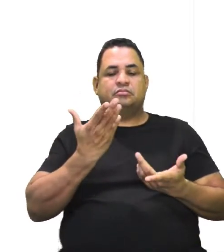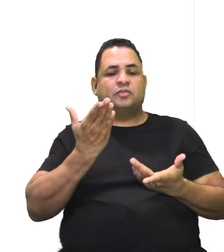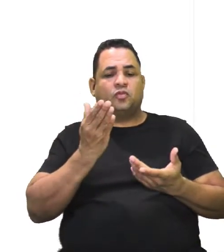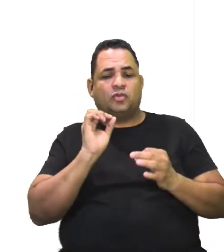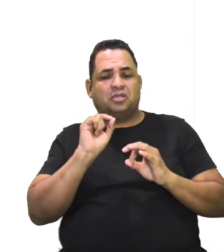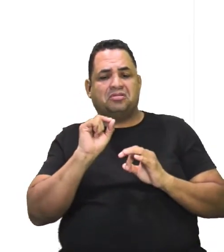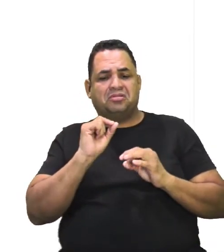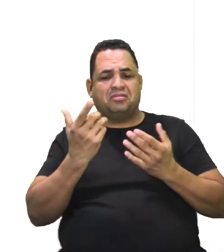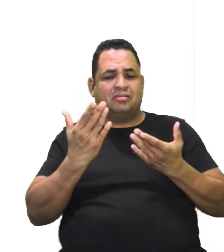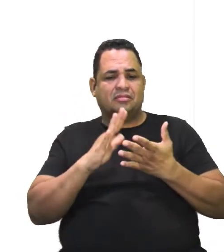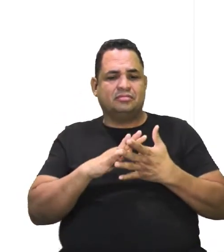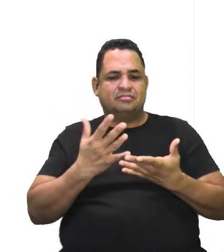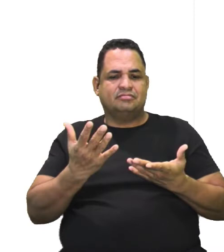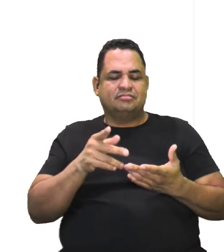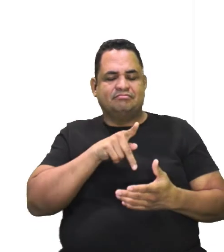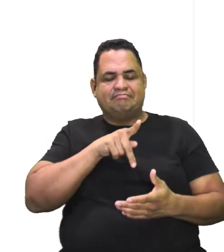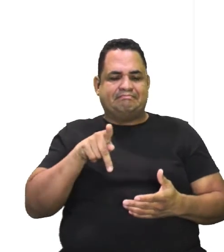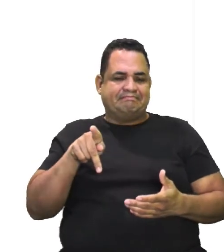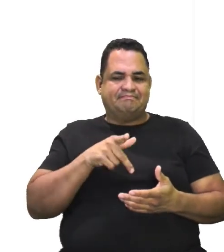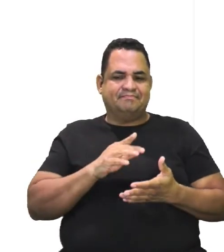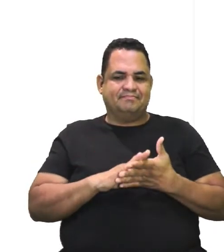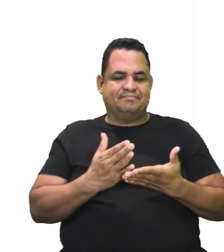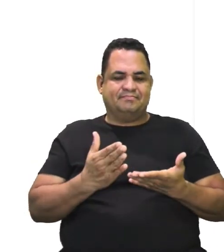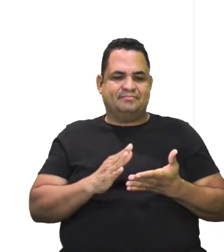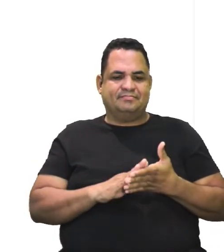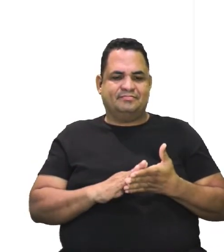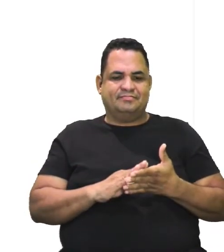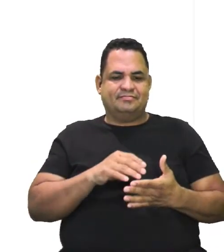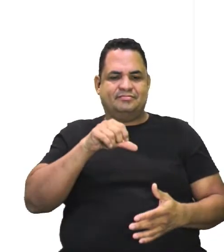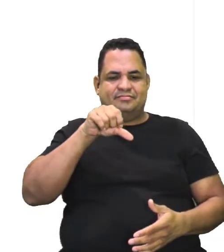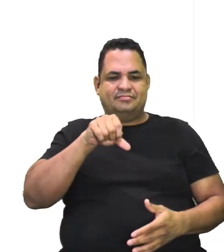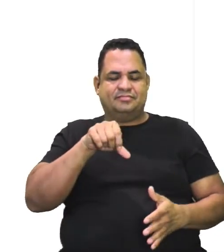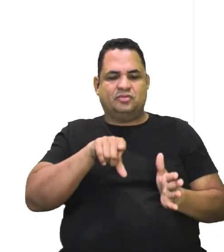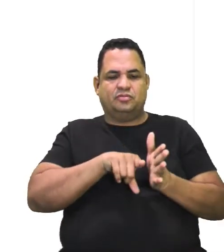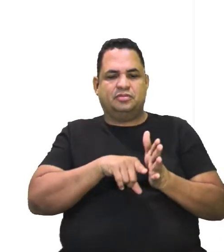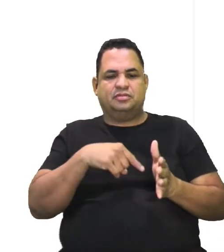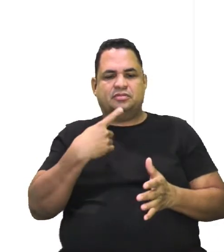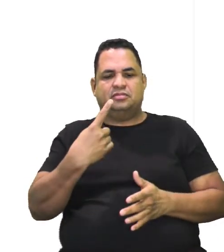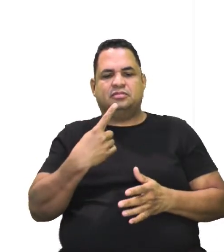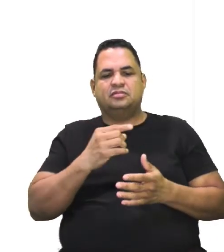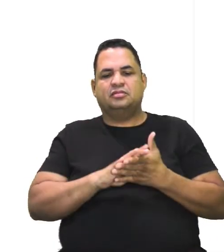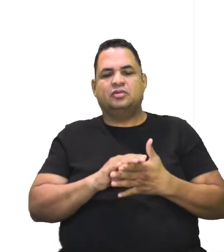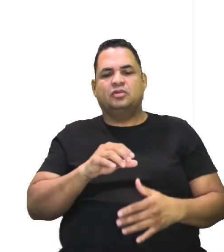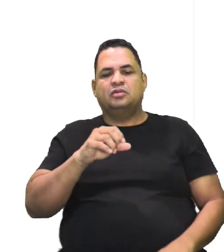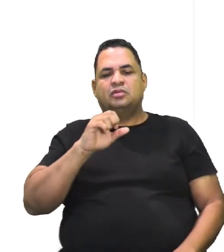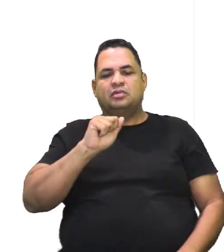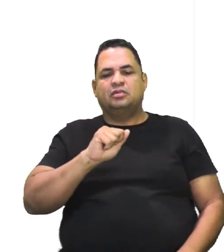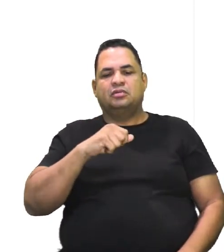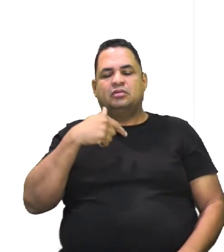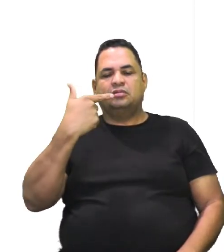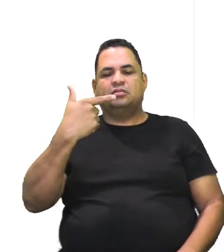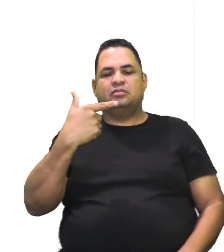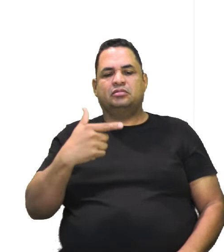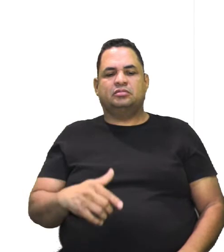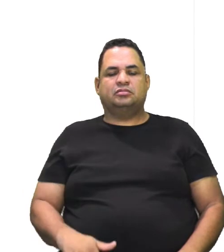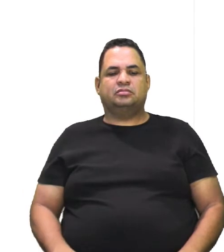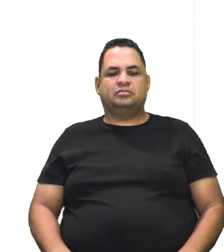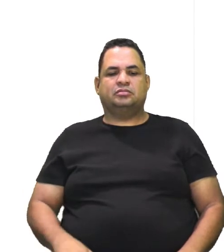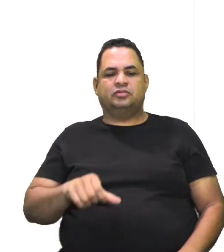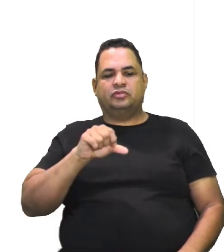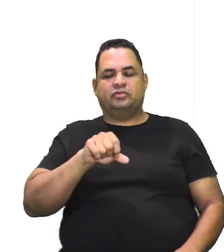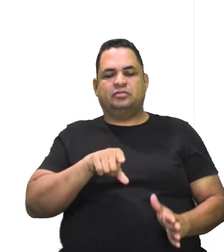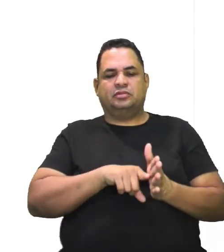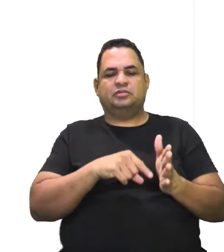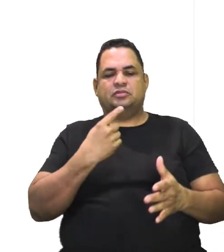que isso, professores? Vamos lá? 9 menos 1 é igual a A ao quadrado. E aí, 9 menos